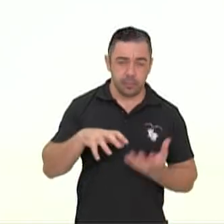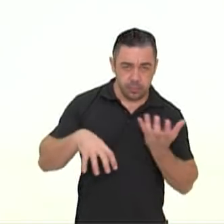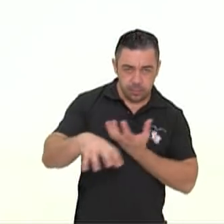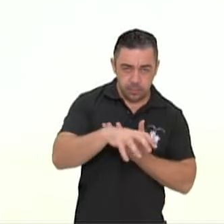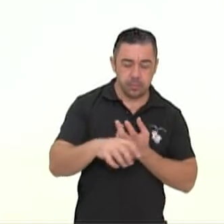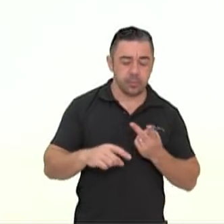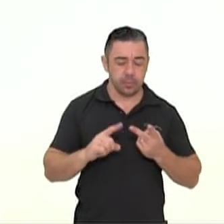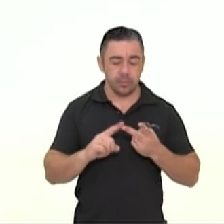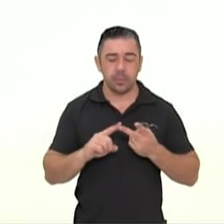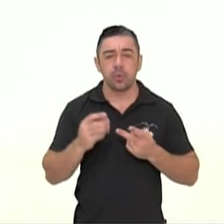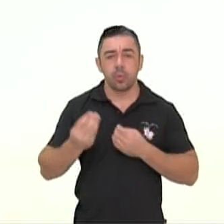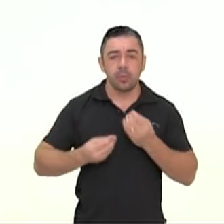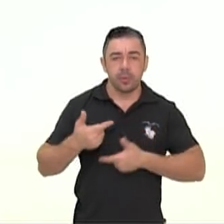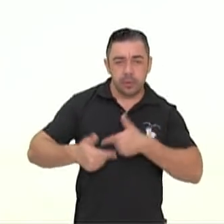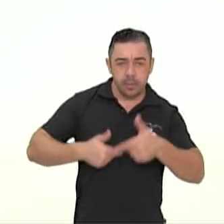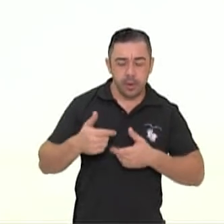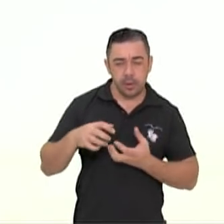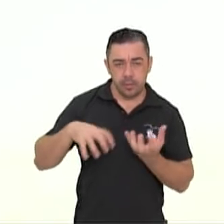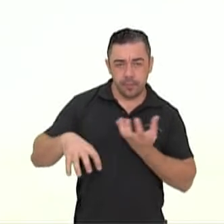trabalho feudal.